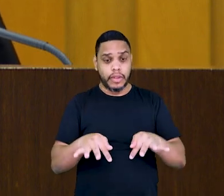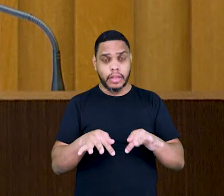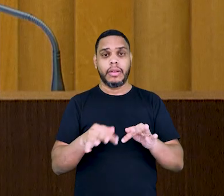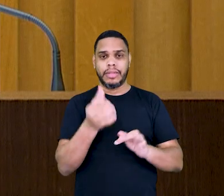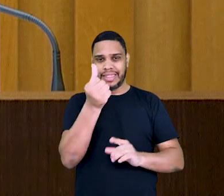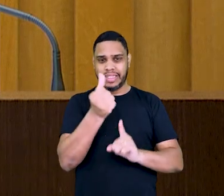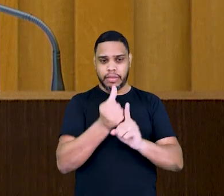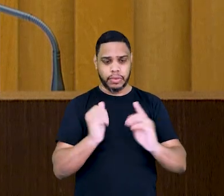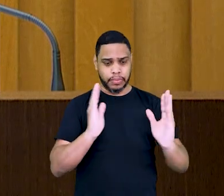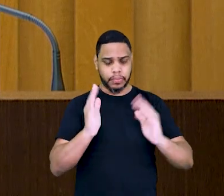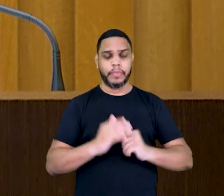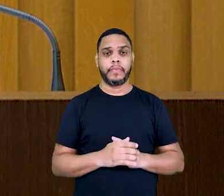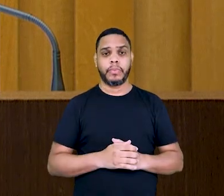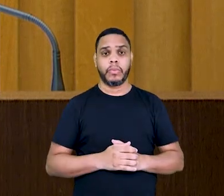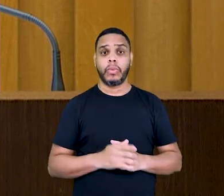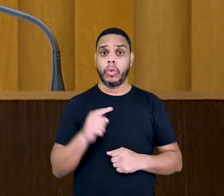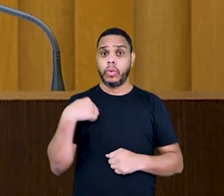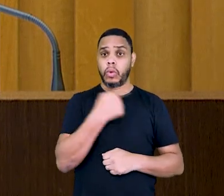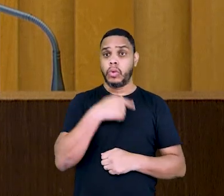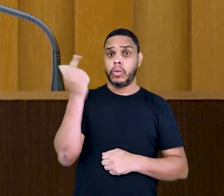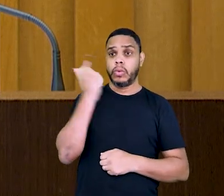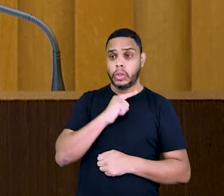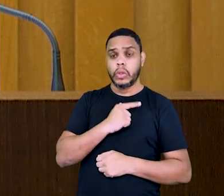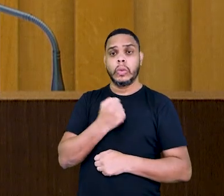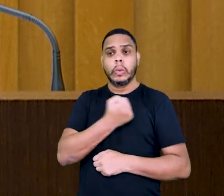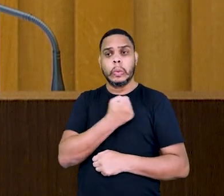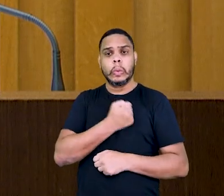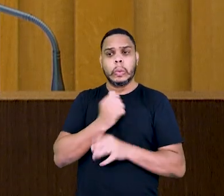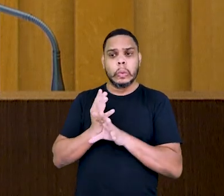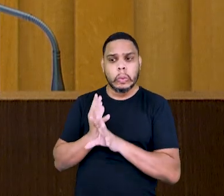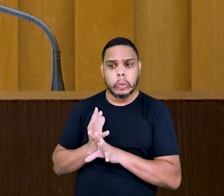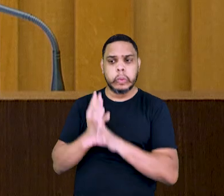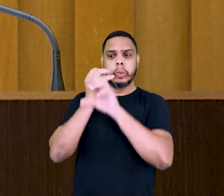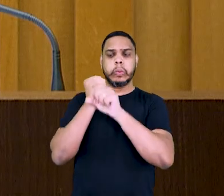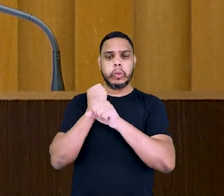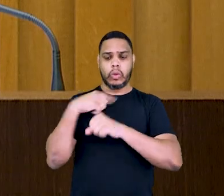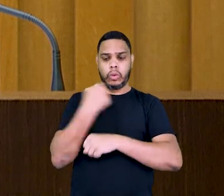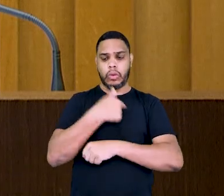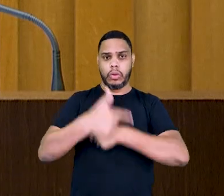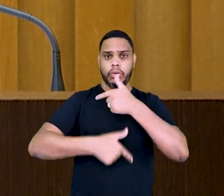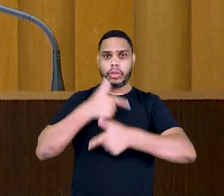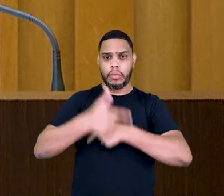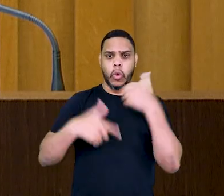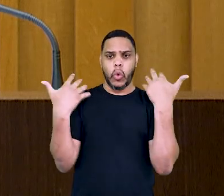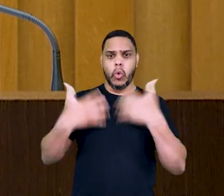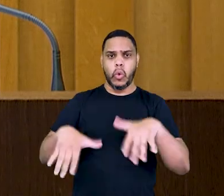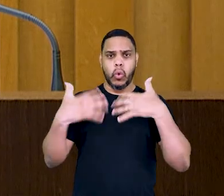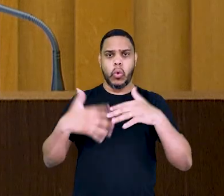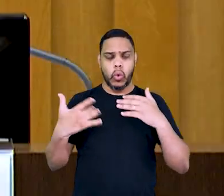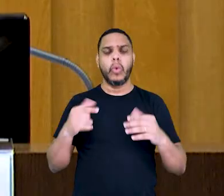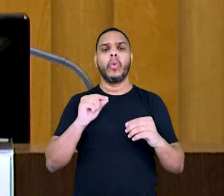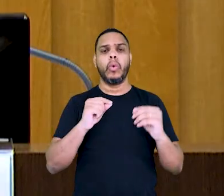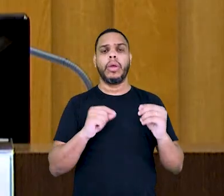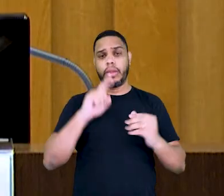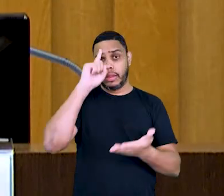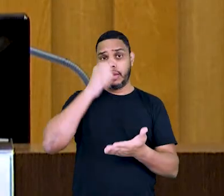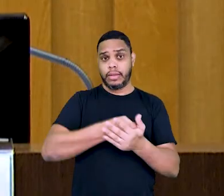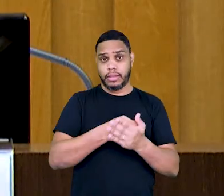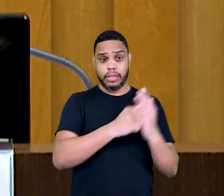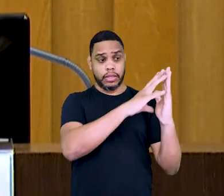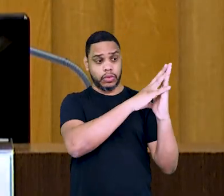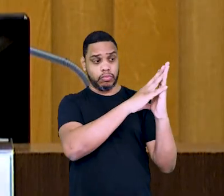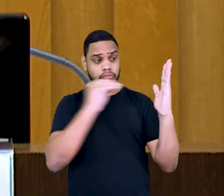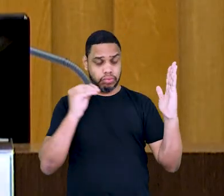semestre. Obtivemos números históricos quanto à nossa principal missão, a formação de precedentes.